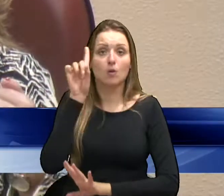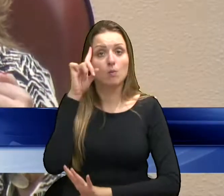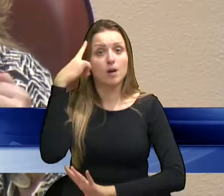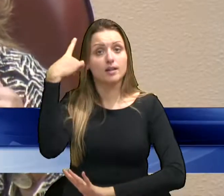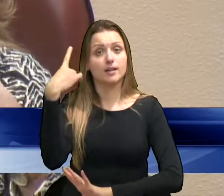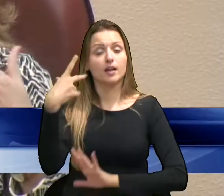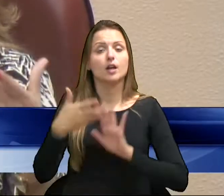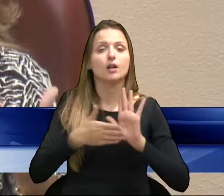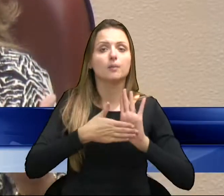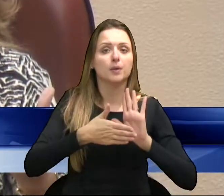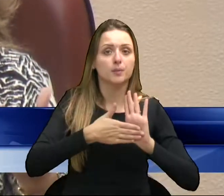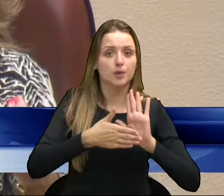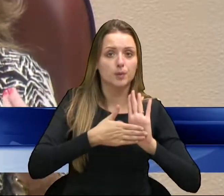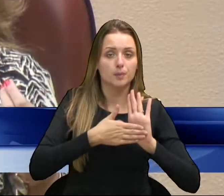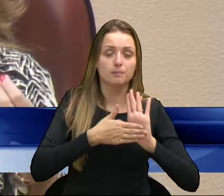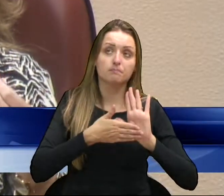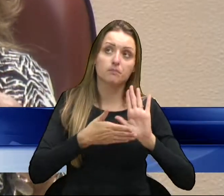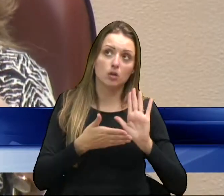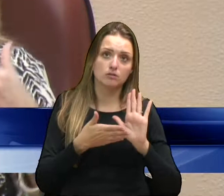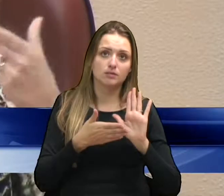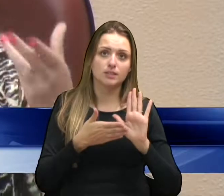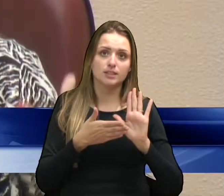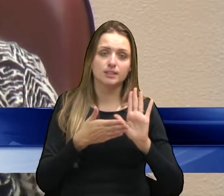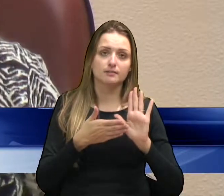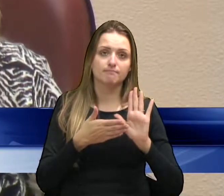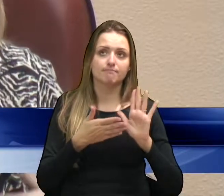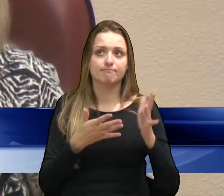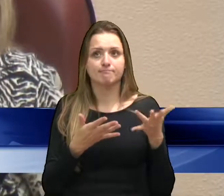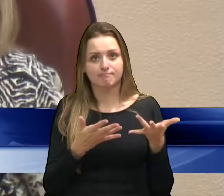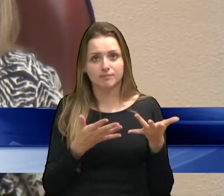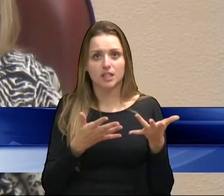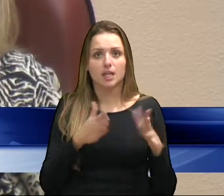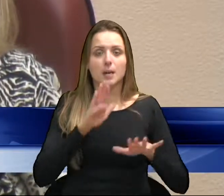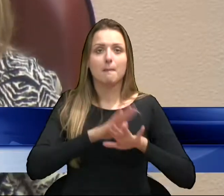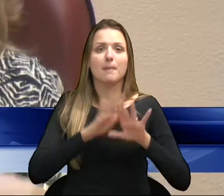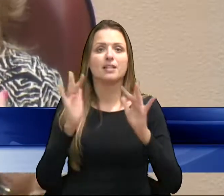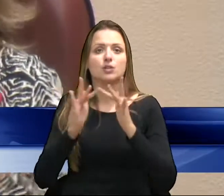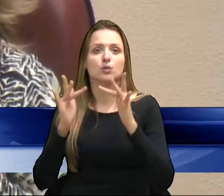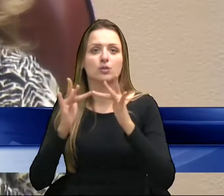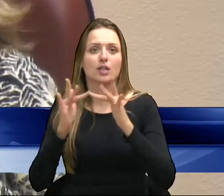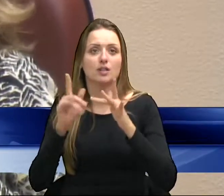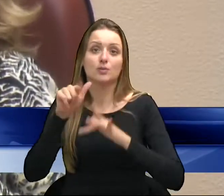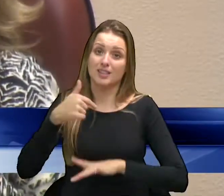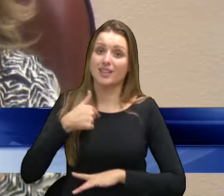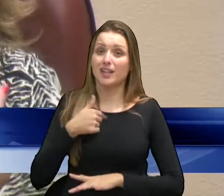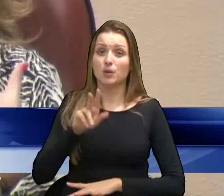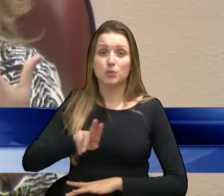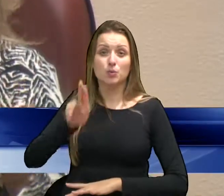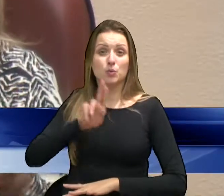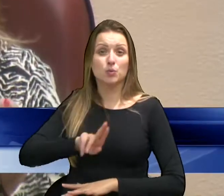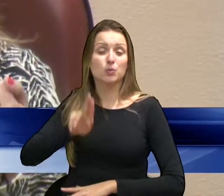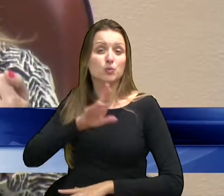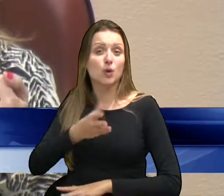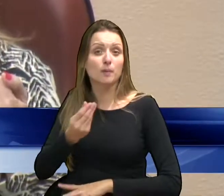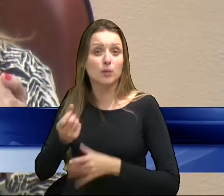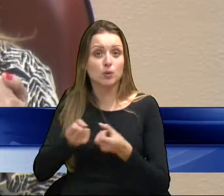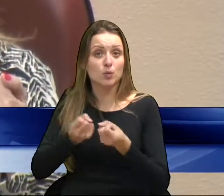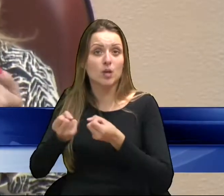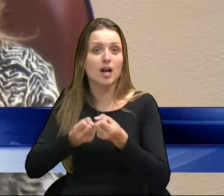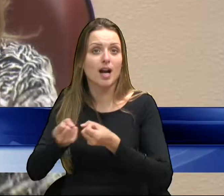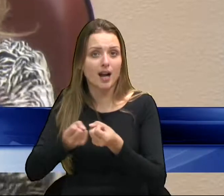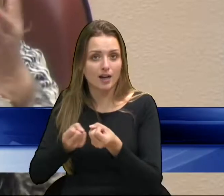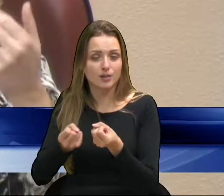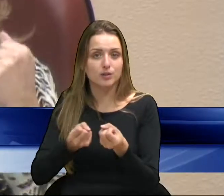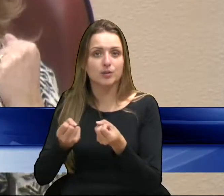vem para aproximar quem anda bastante de carro, que é o meu caso, por exemplo, do